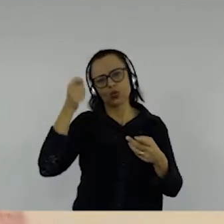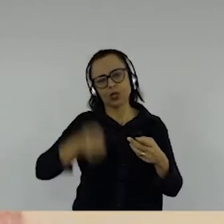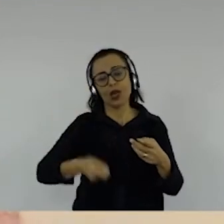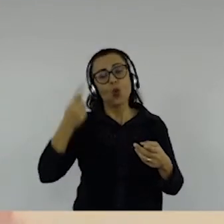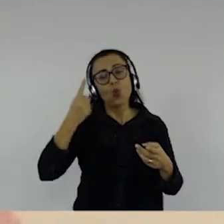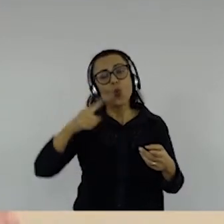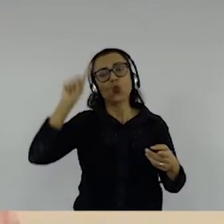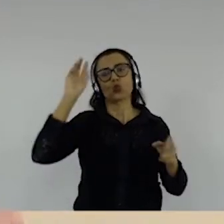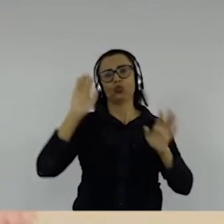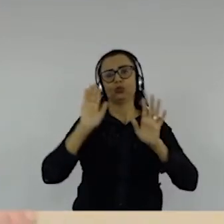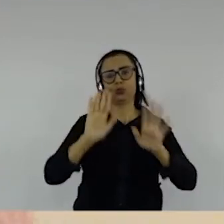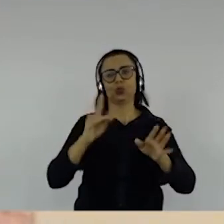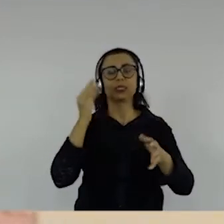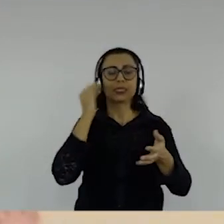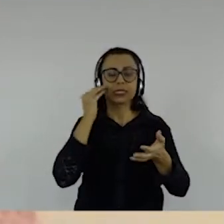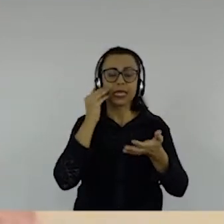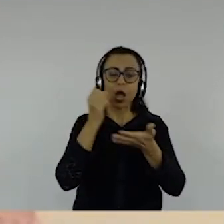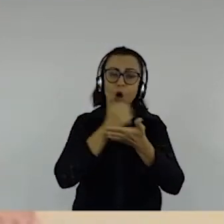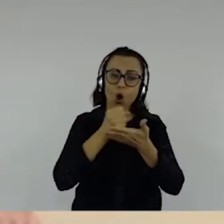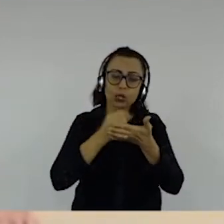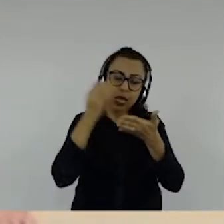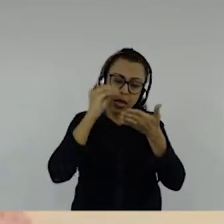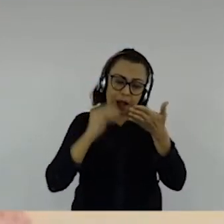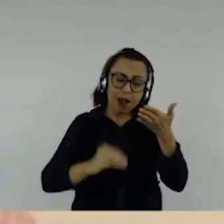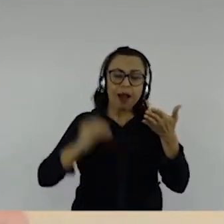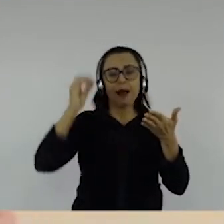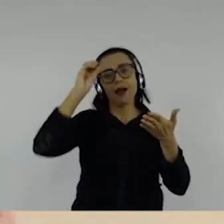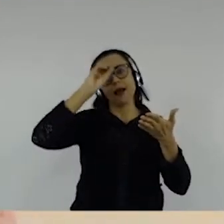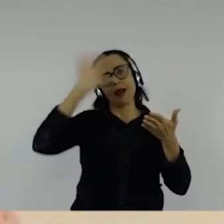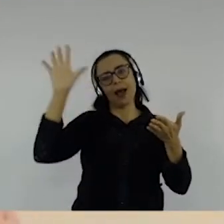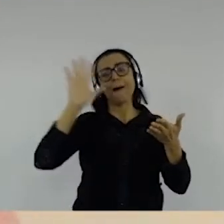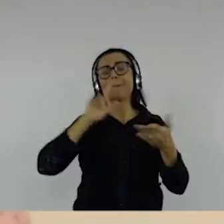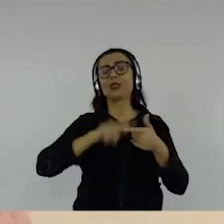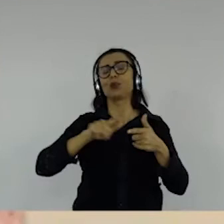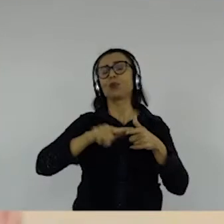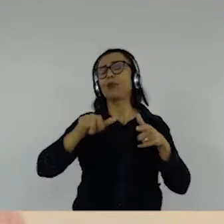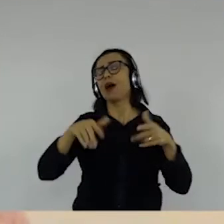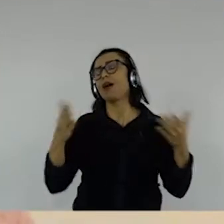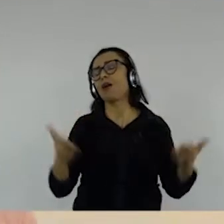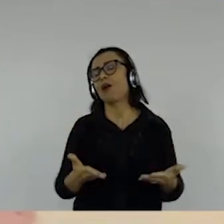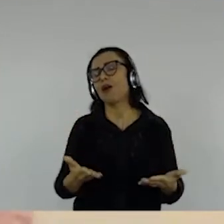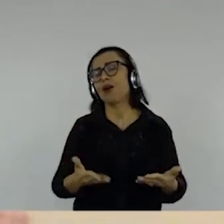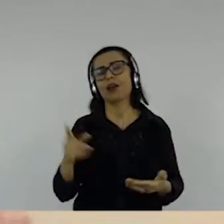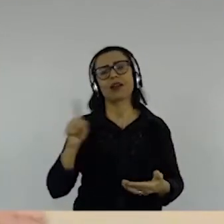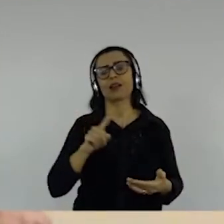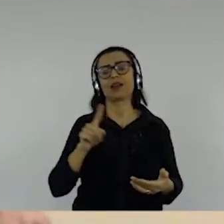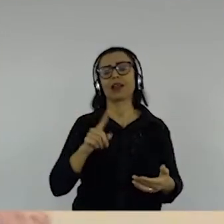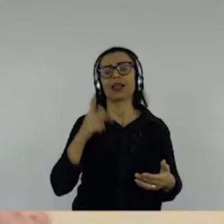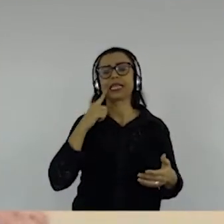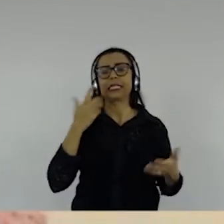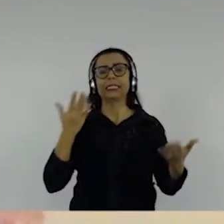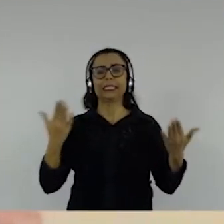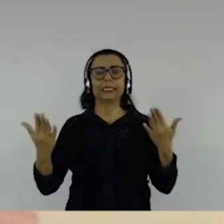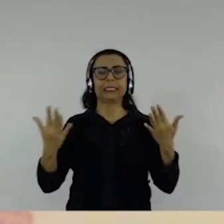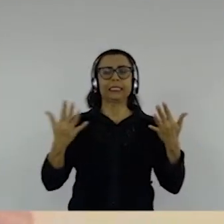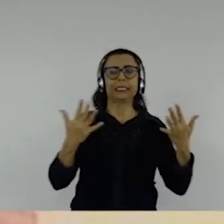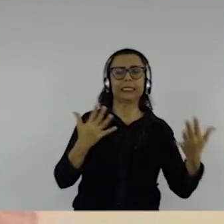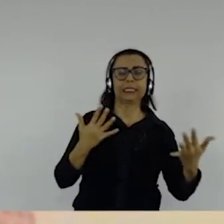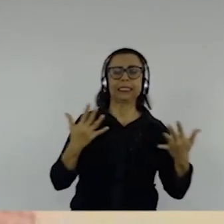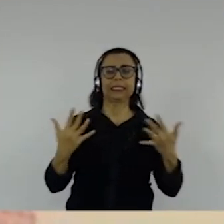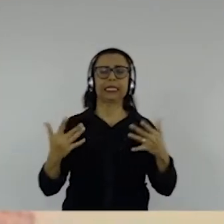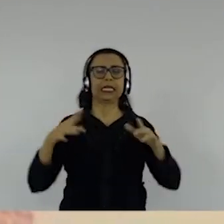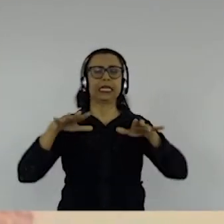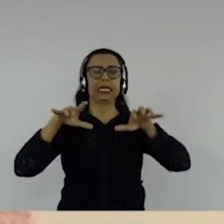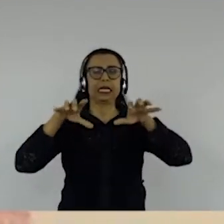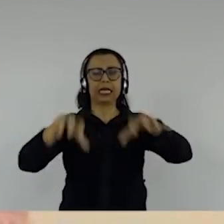alternativa. Mas a grande questão aqui não é essa, é exatamente quando existe um impasse, ou seja, uma das partes